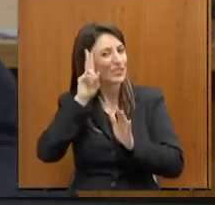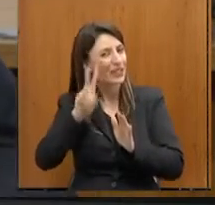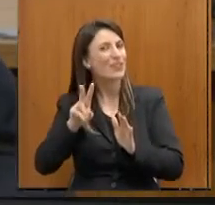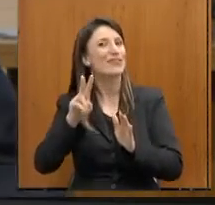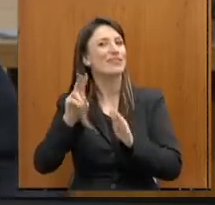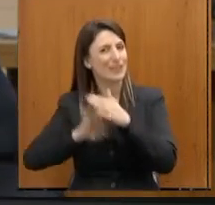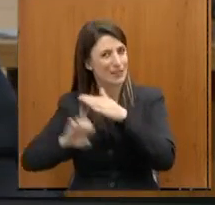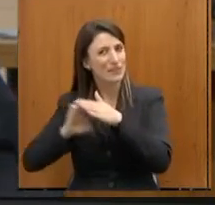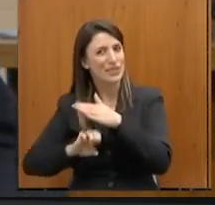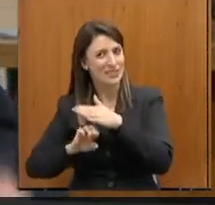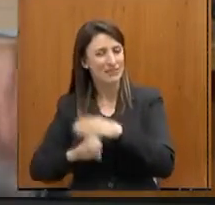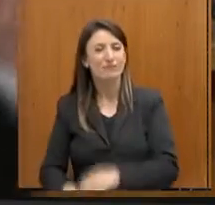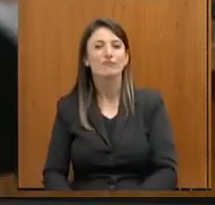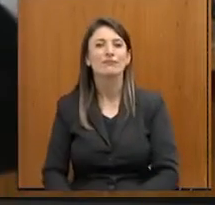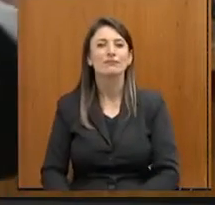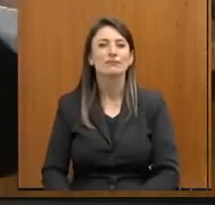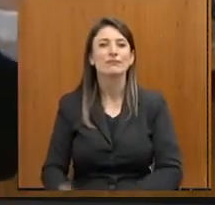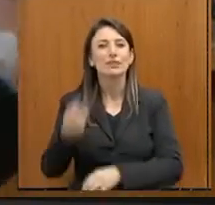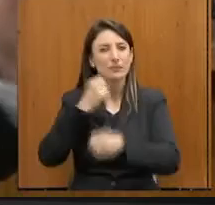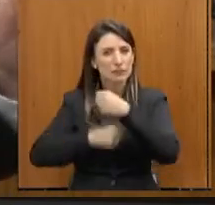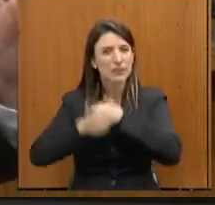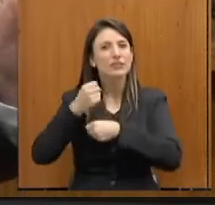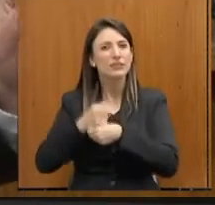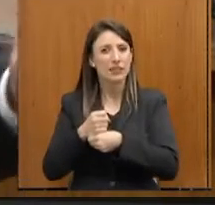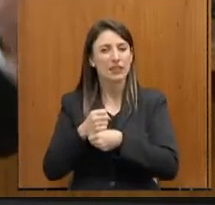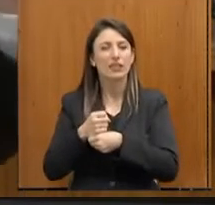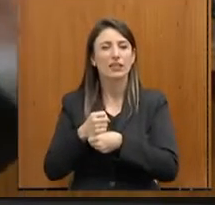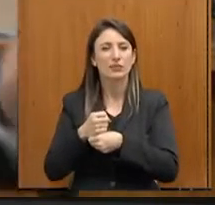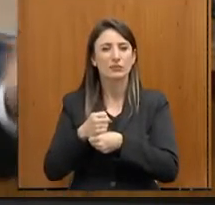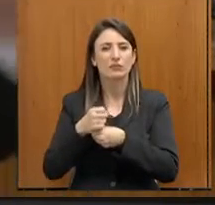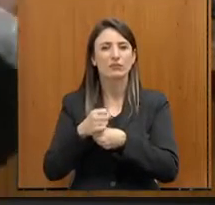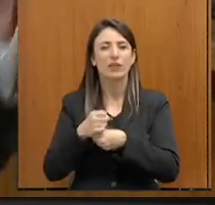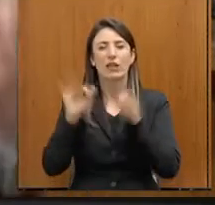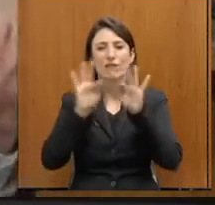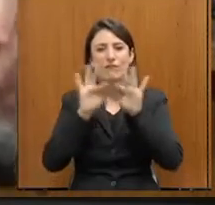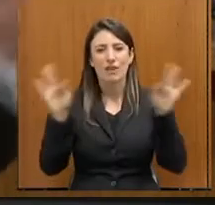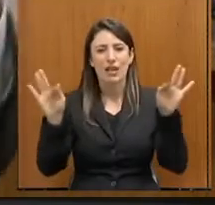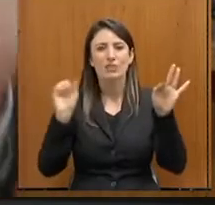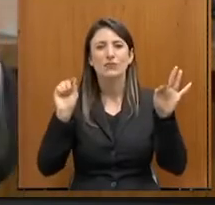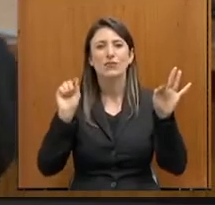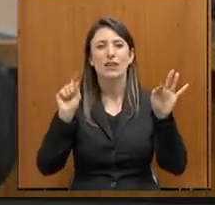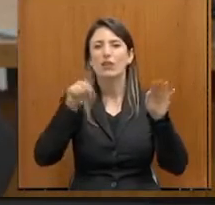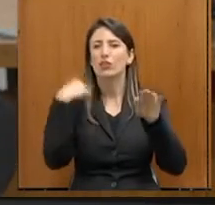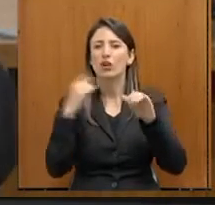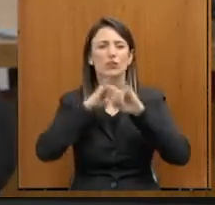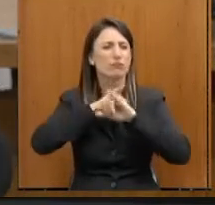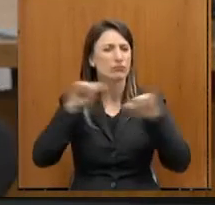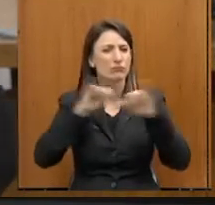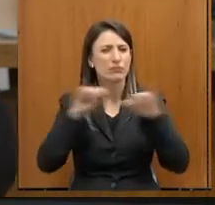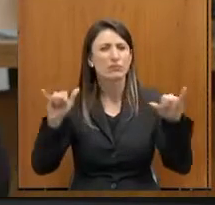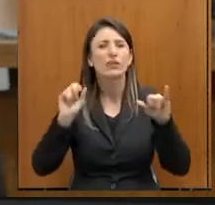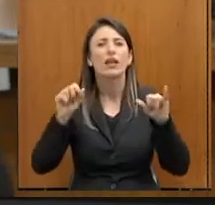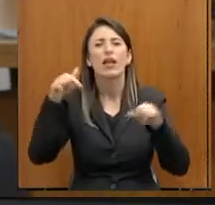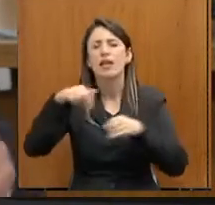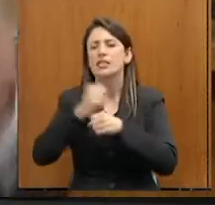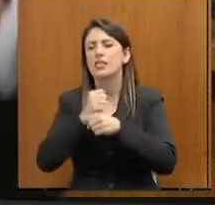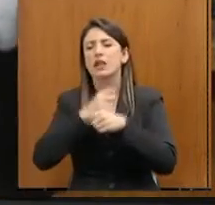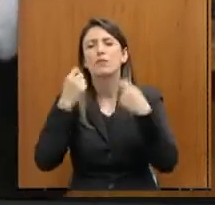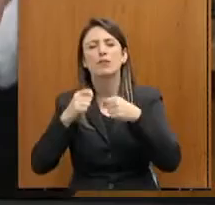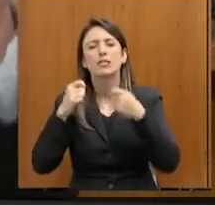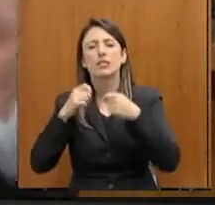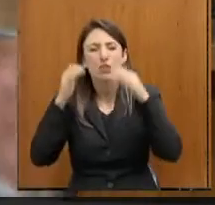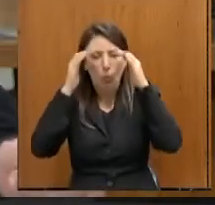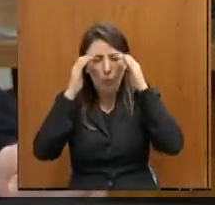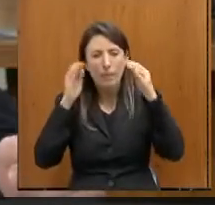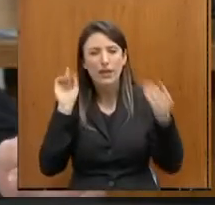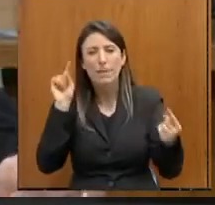lá e de fato nosso slogan era o ano do Deck precisa cumprir a meta do Deck